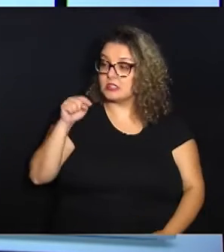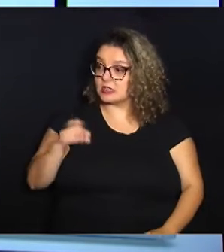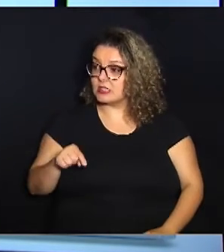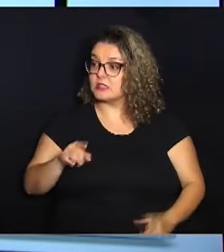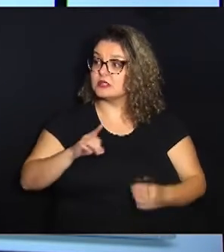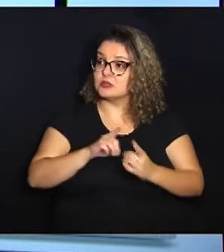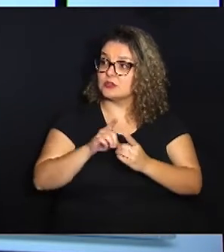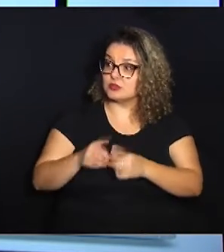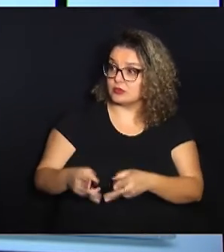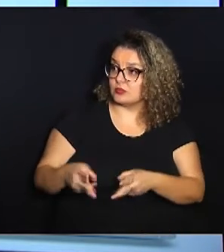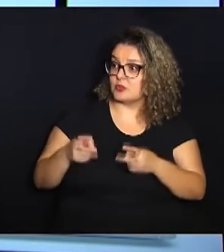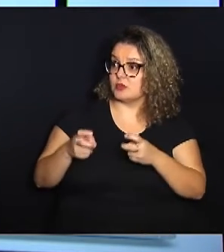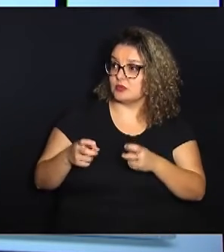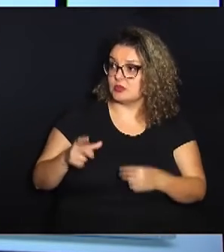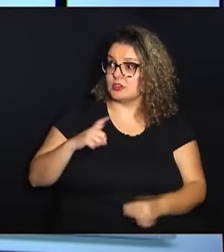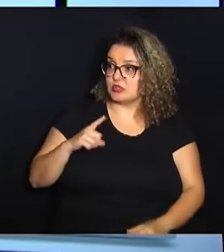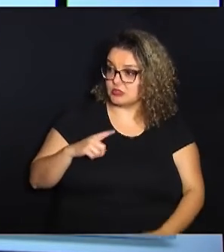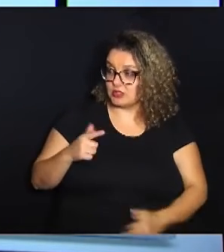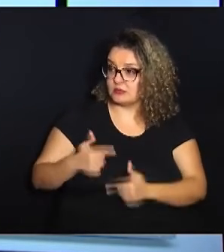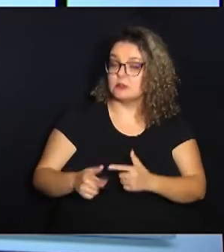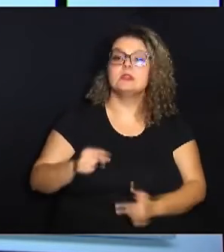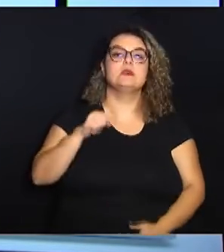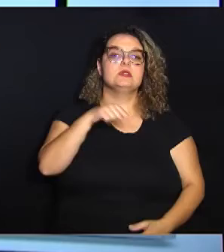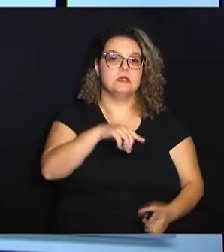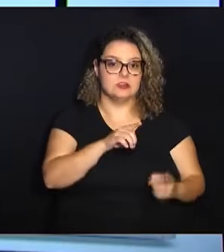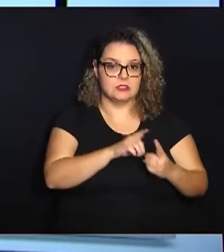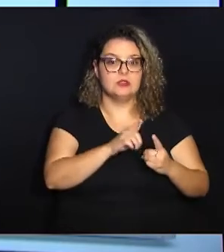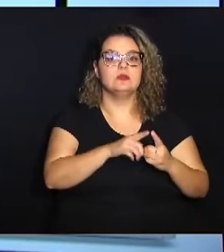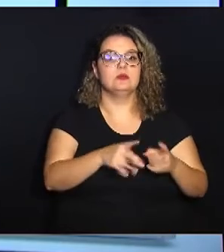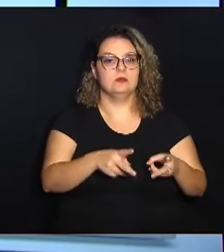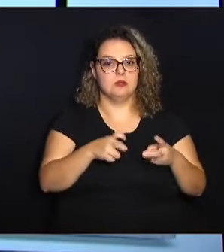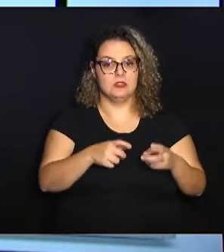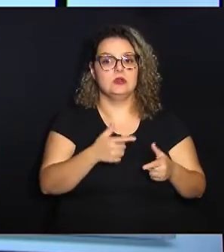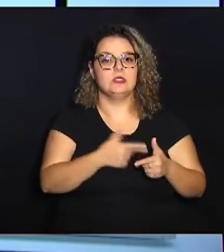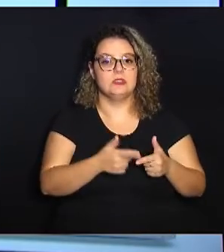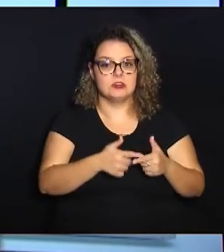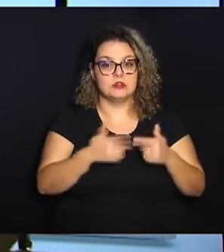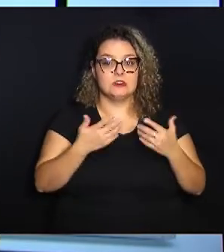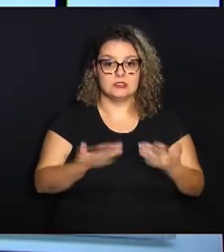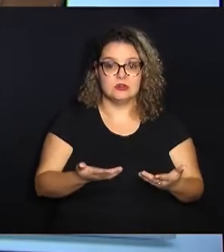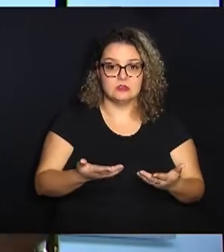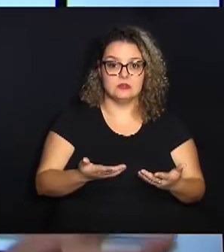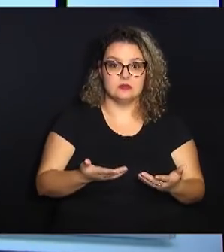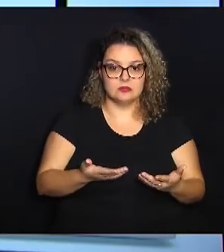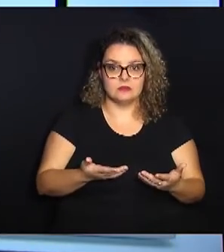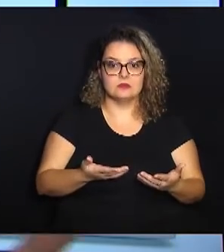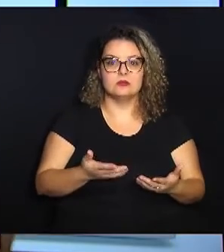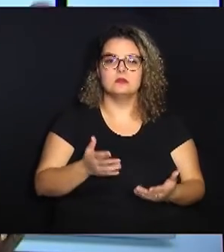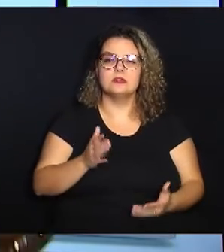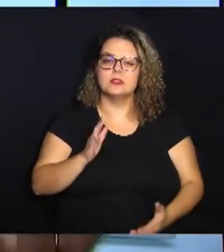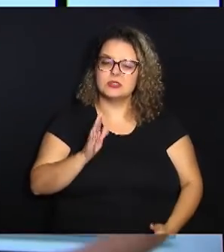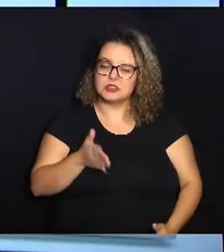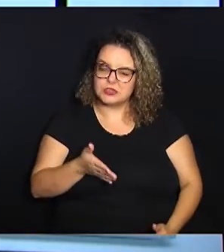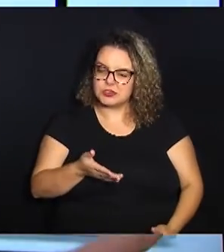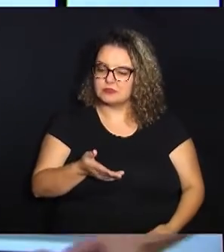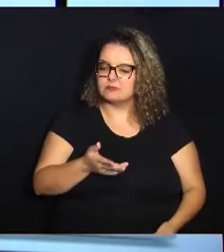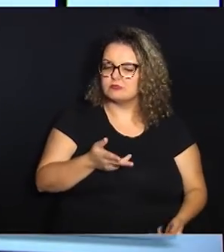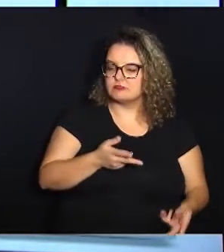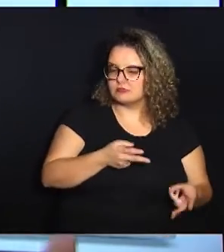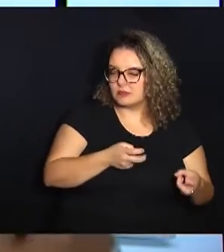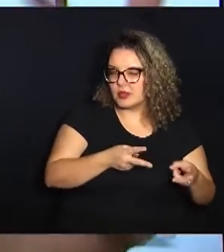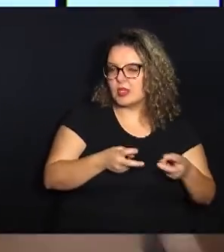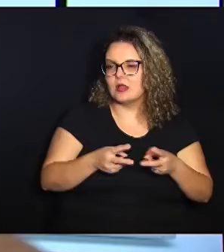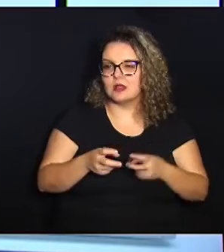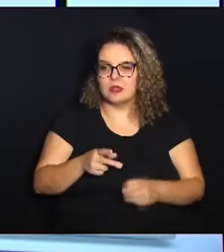que você percebeu que tinha esse gargalo? Foi nessa consultoria que a gente percebeu esse gargalo. Então, assim, eu já flertava com o upcycling